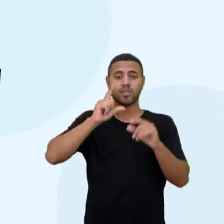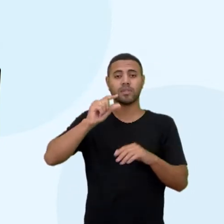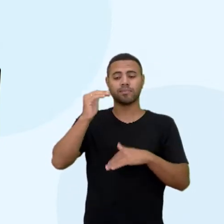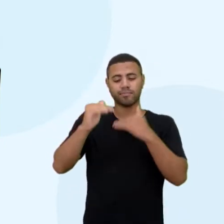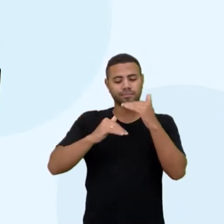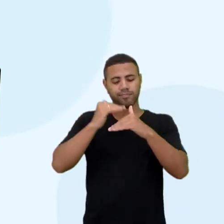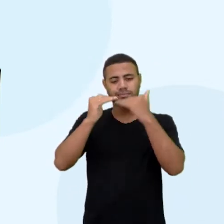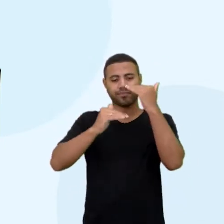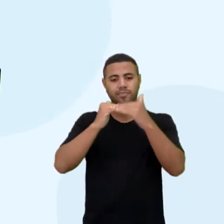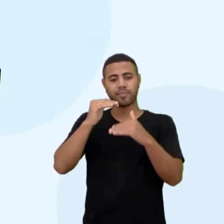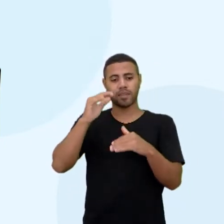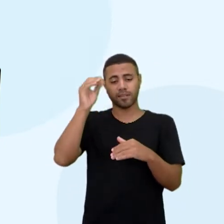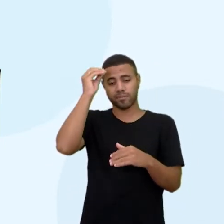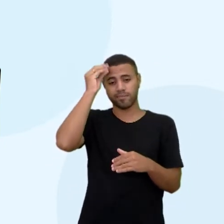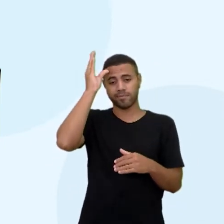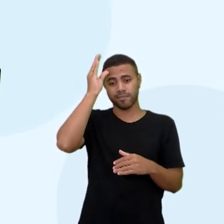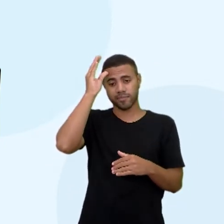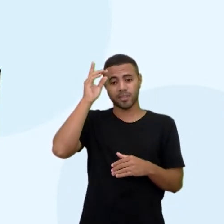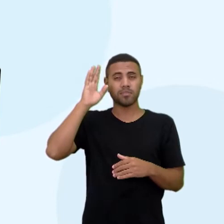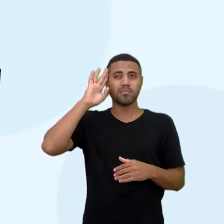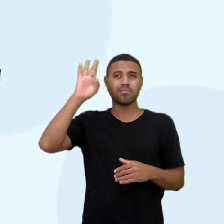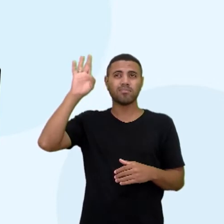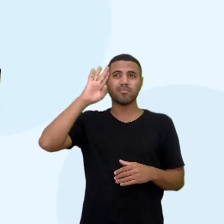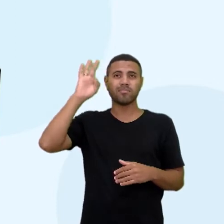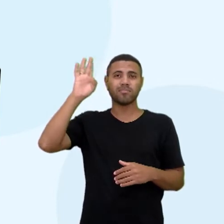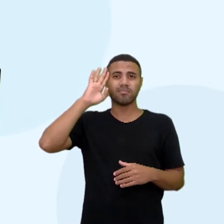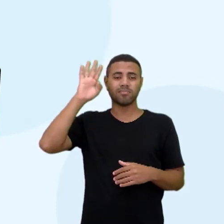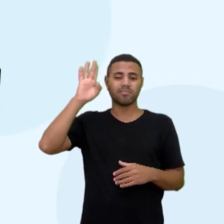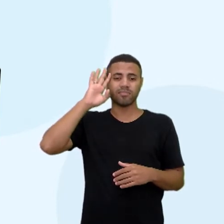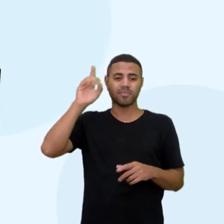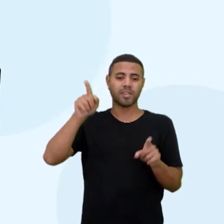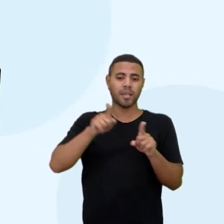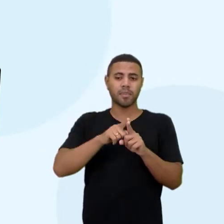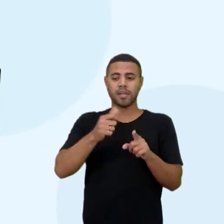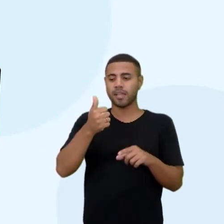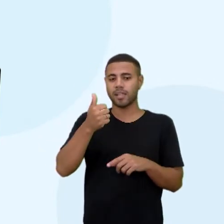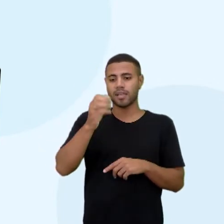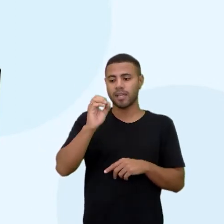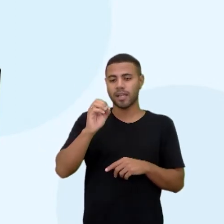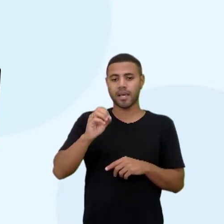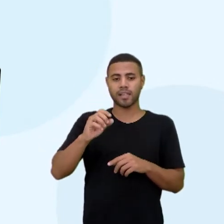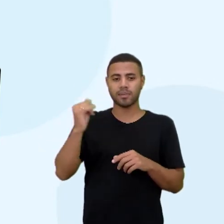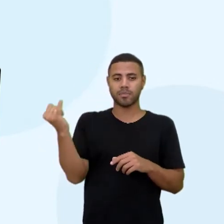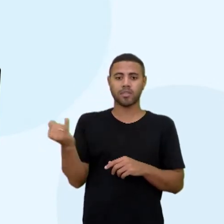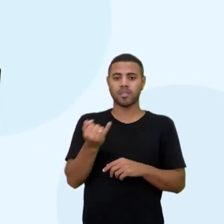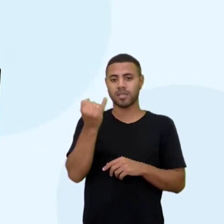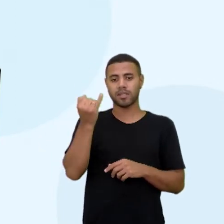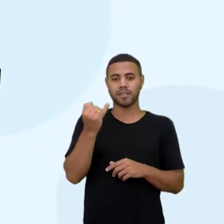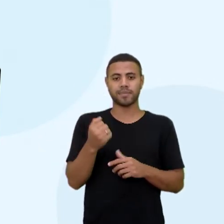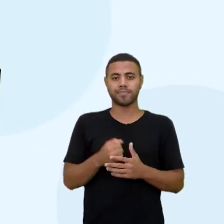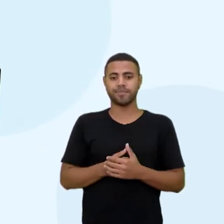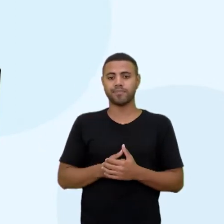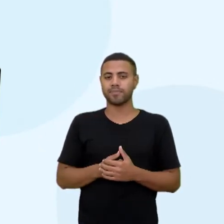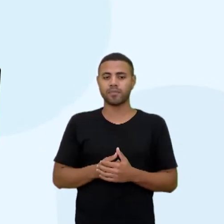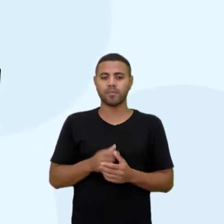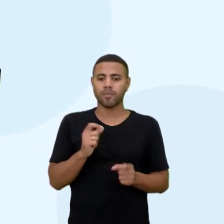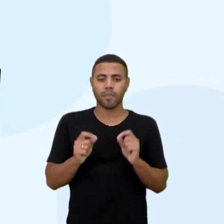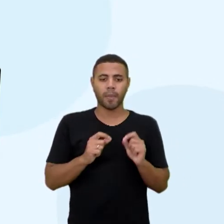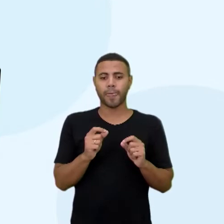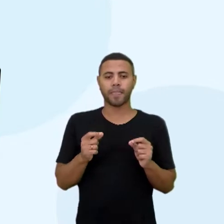mapas também ativam a imaginação e permitem conexões entre ideias e fatos importantes. Vamos pensar um pouquinho no design que a gente